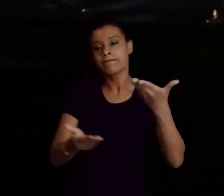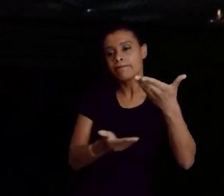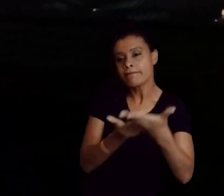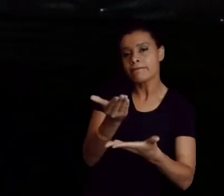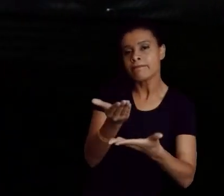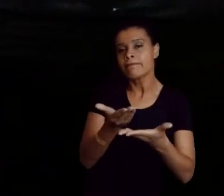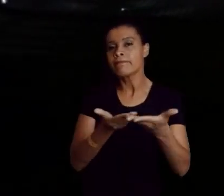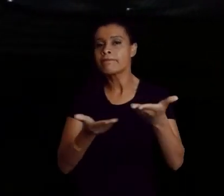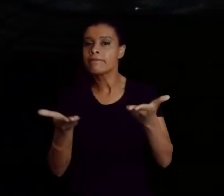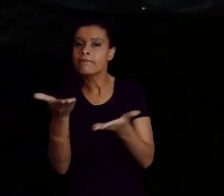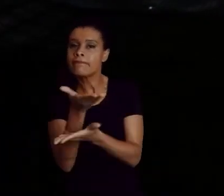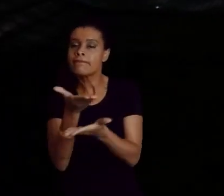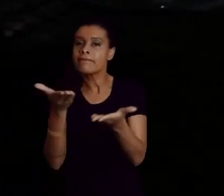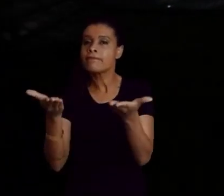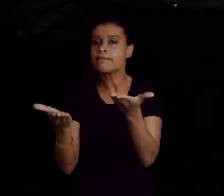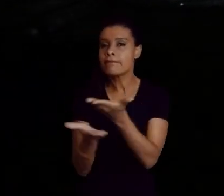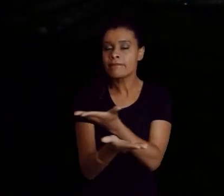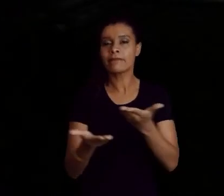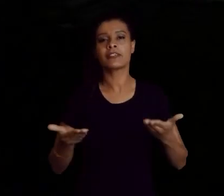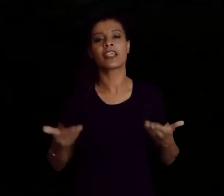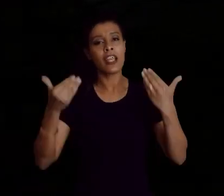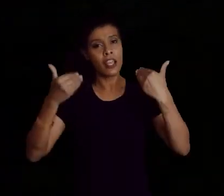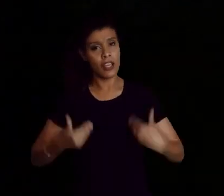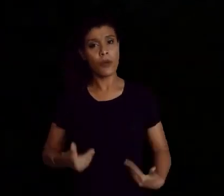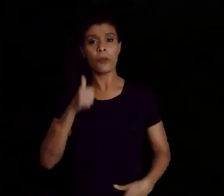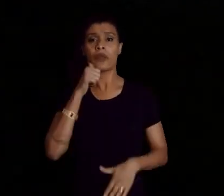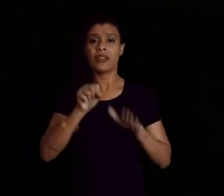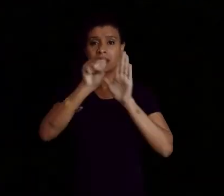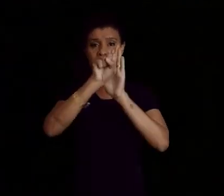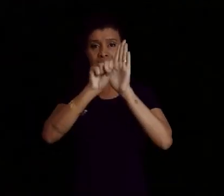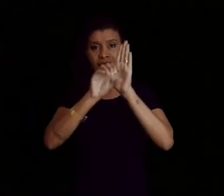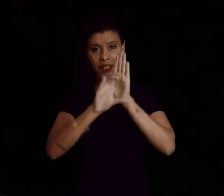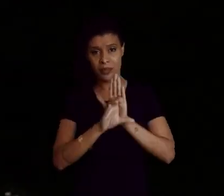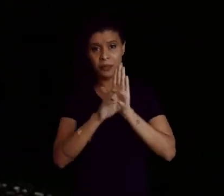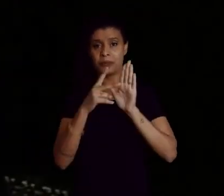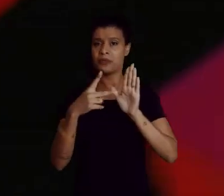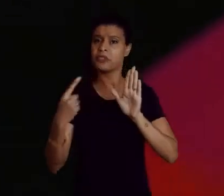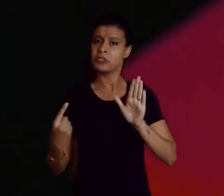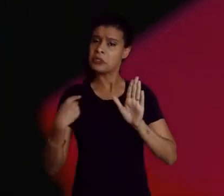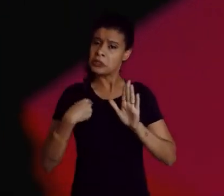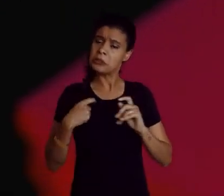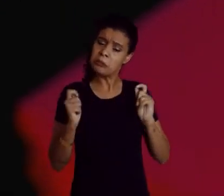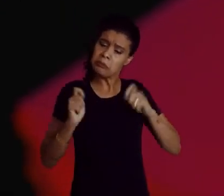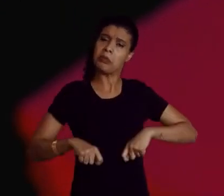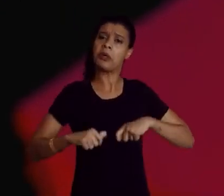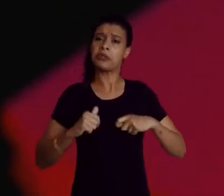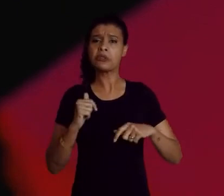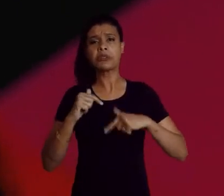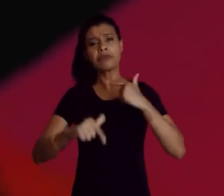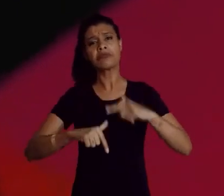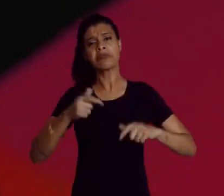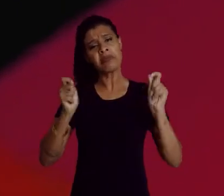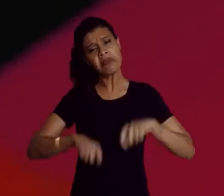mulher moderna do século 21, se eu puder ter o meu trabalho, eu posso fazer, eu posso